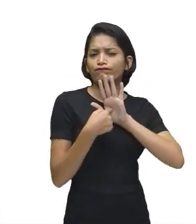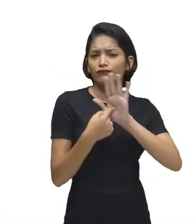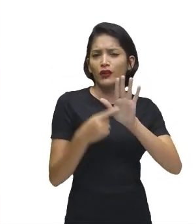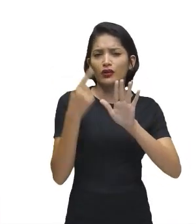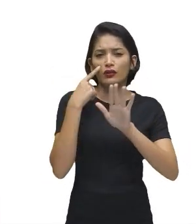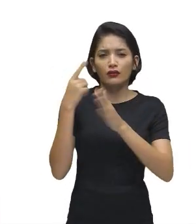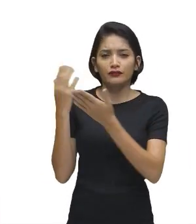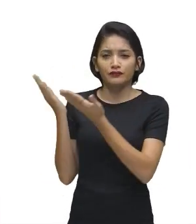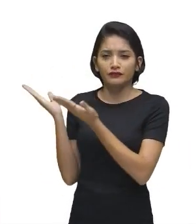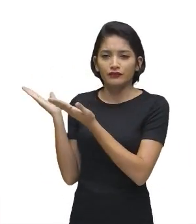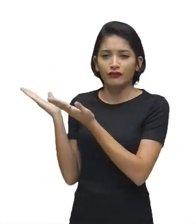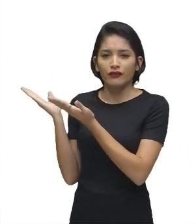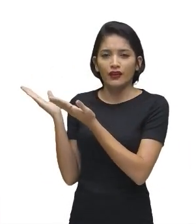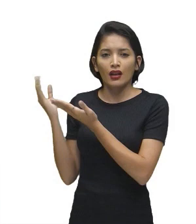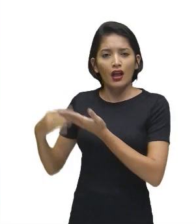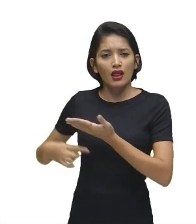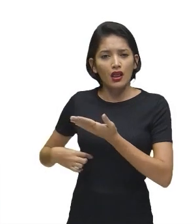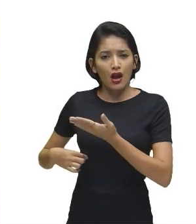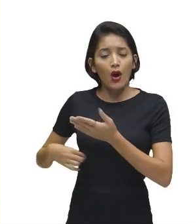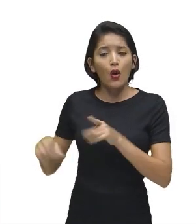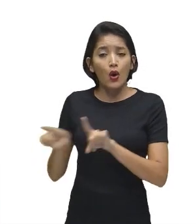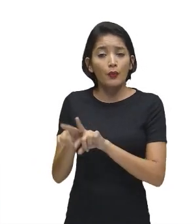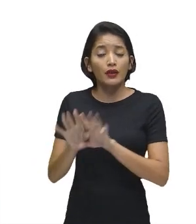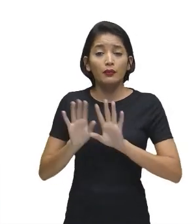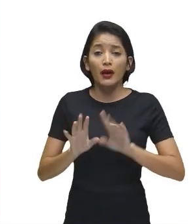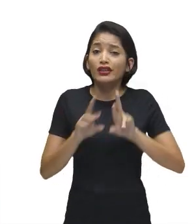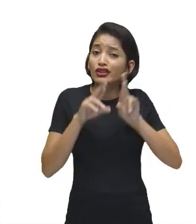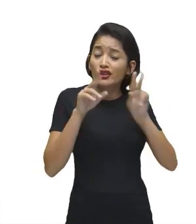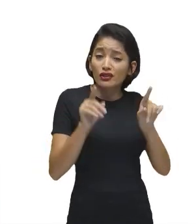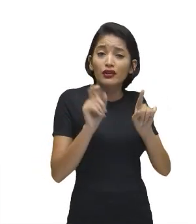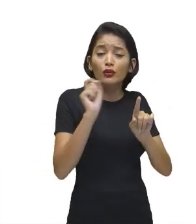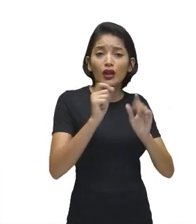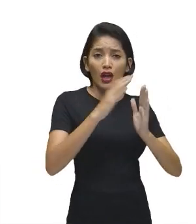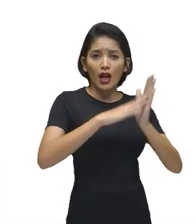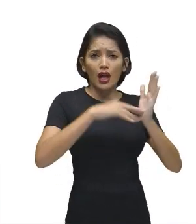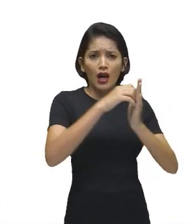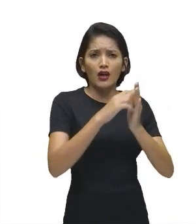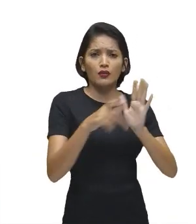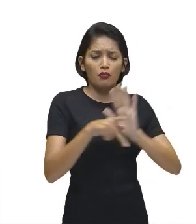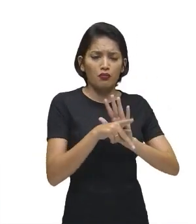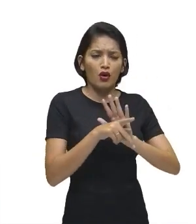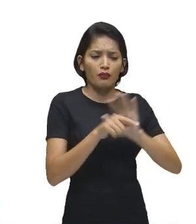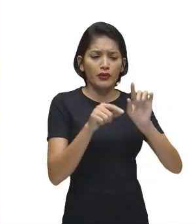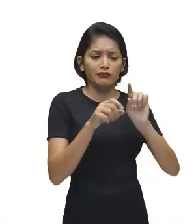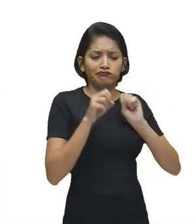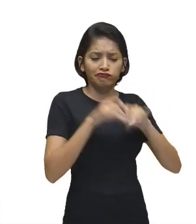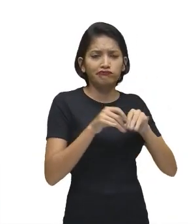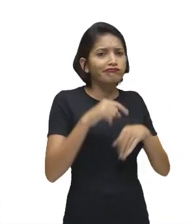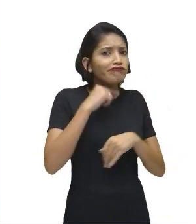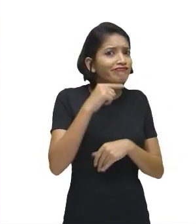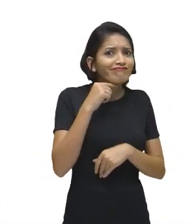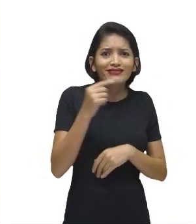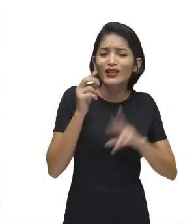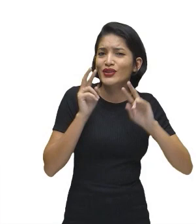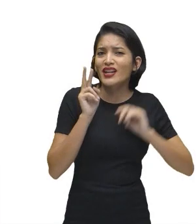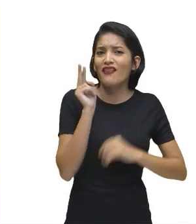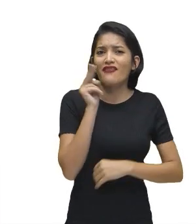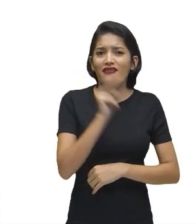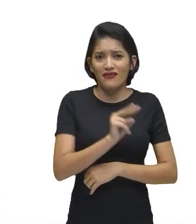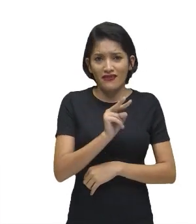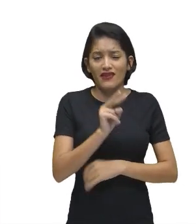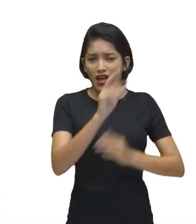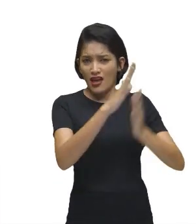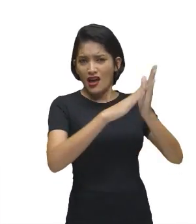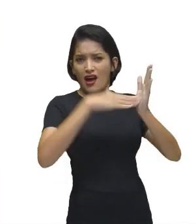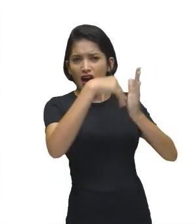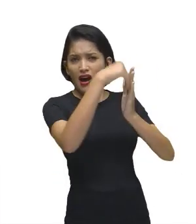aqui na roupa dela. Diferentemente de uma pintura acadêmica, você não conseguia ver esses